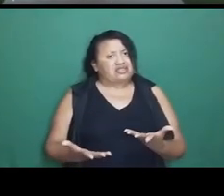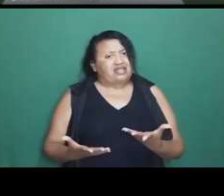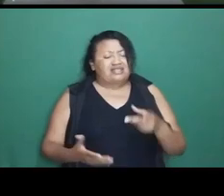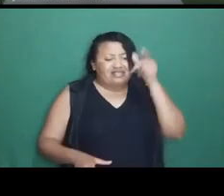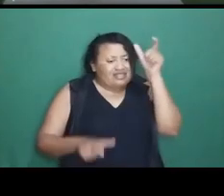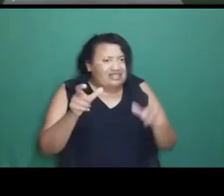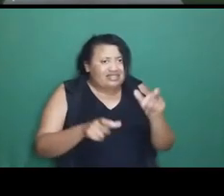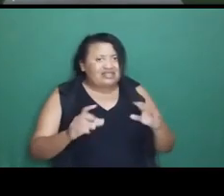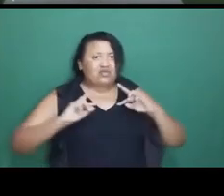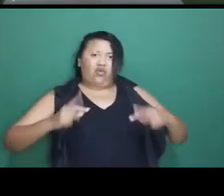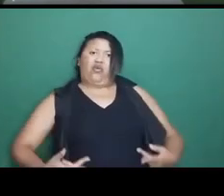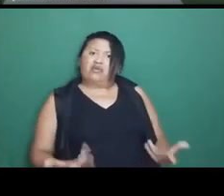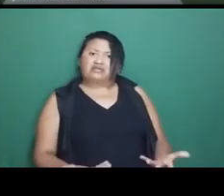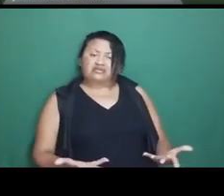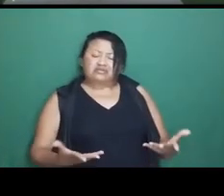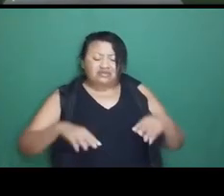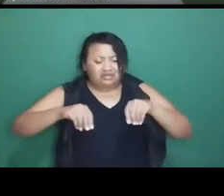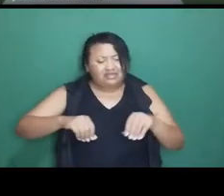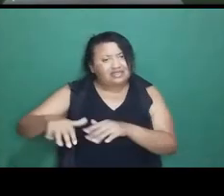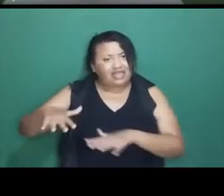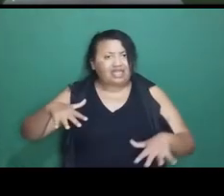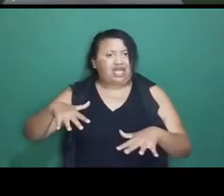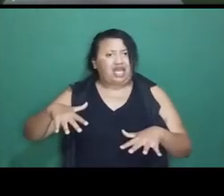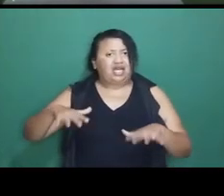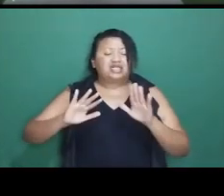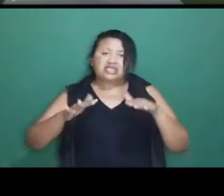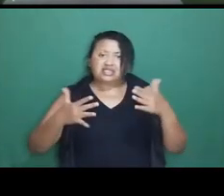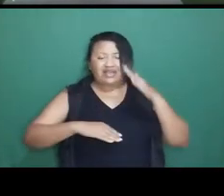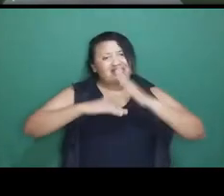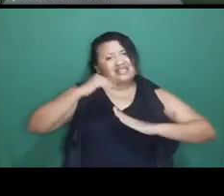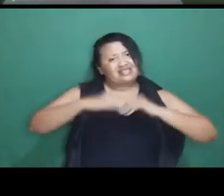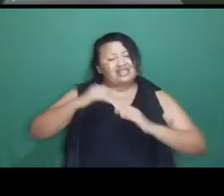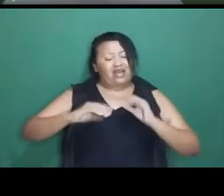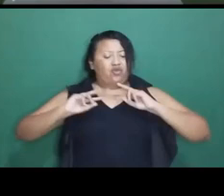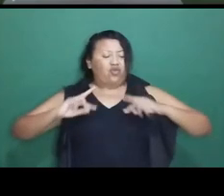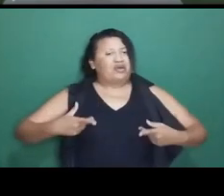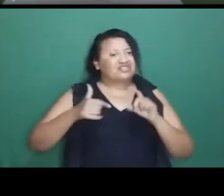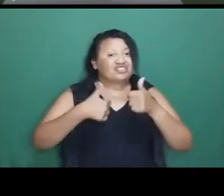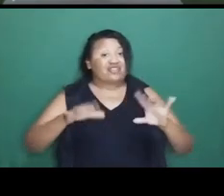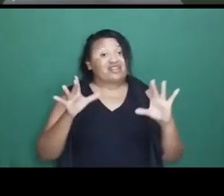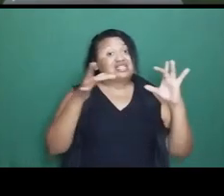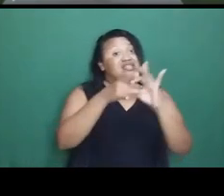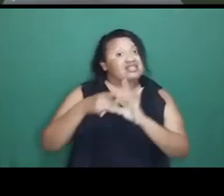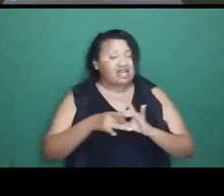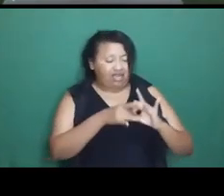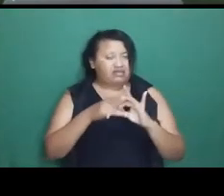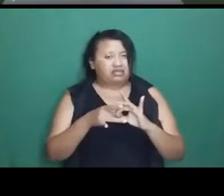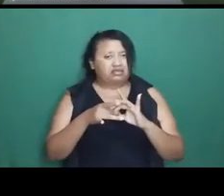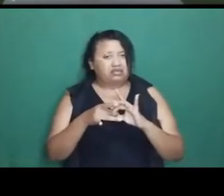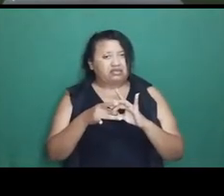terrena na vida terrena então as ações humanas estavam ligadas